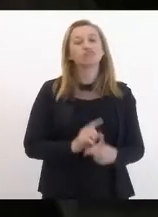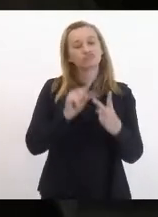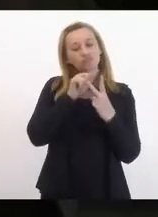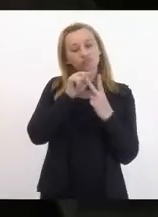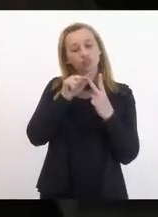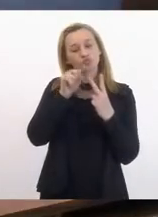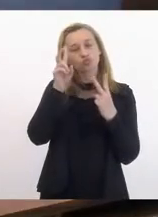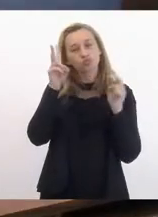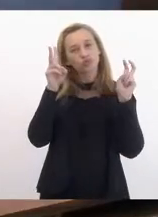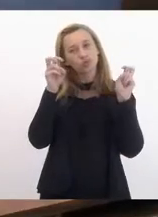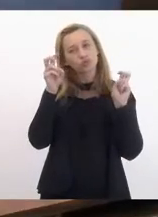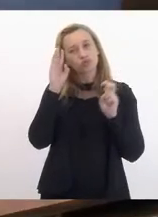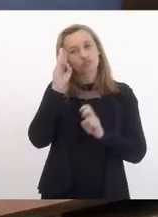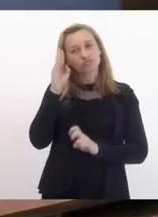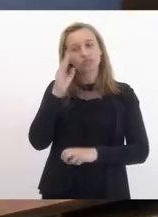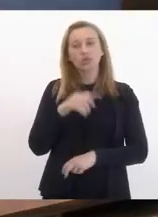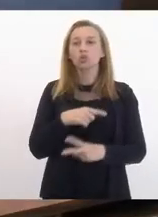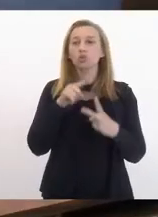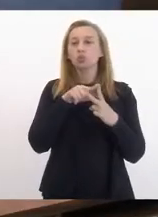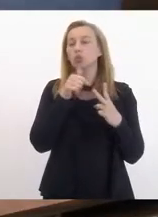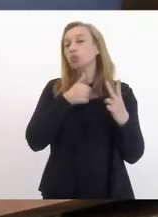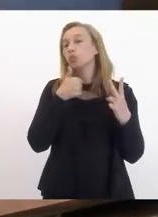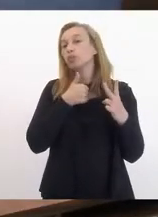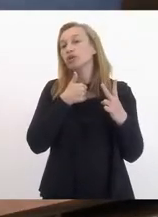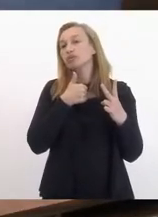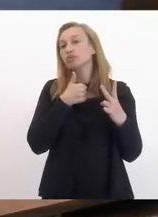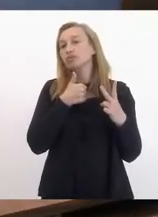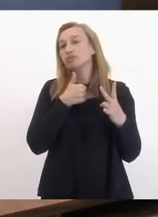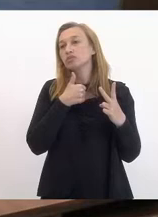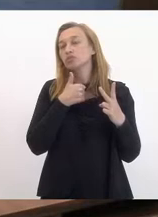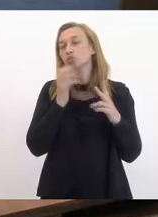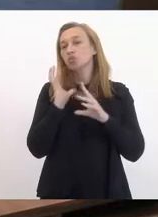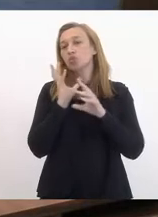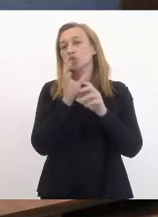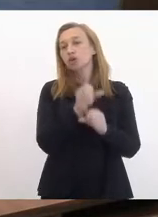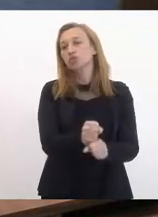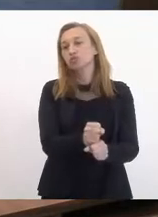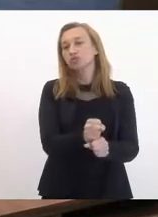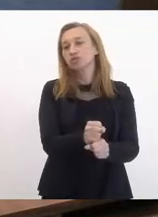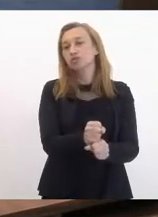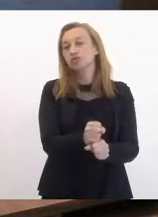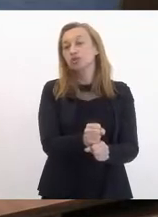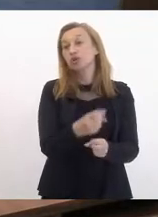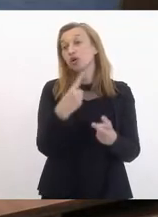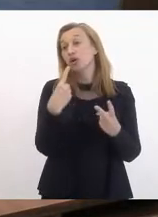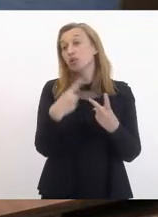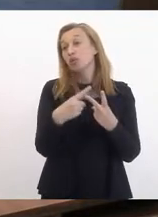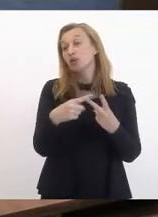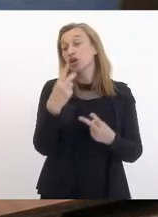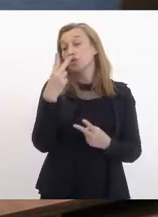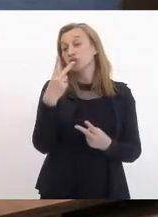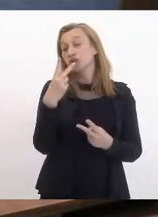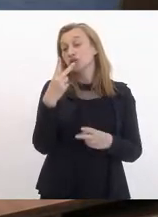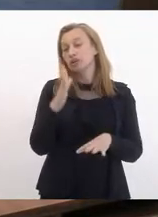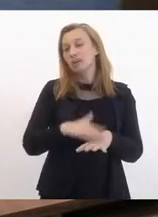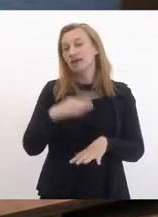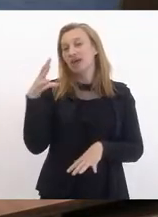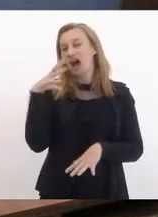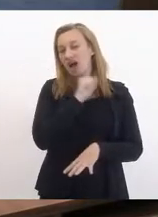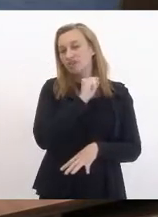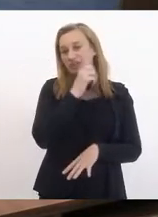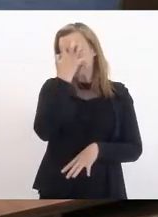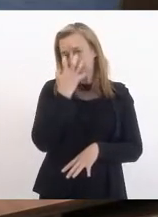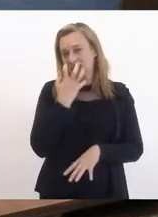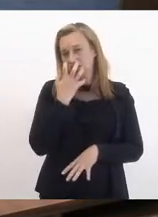tópicos. Primeiro tópico, eu quero resumidamente, porque o segundo tópico me parece hoje mais urgente, mais